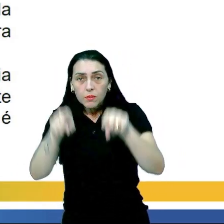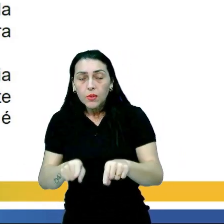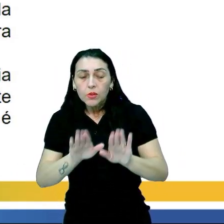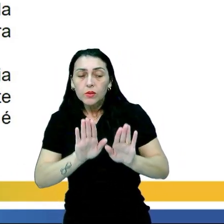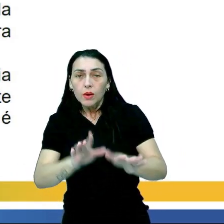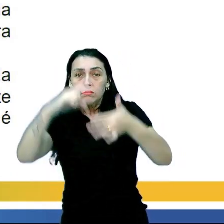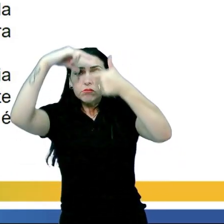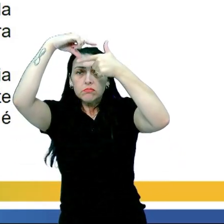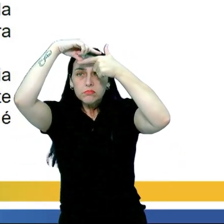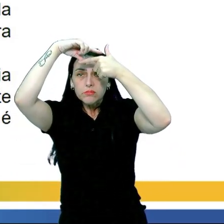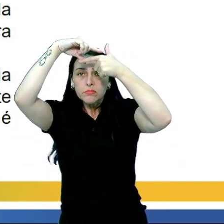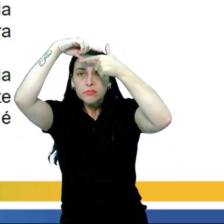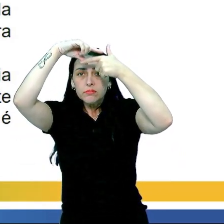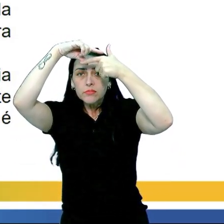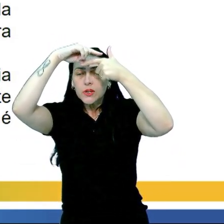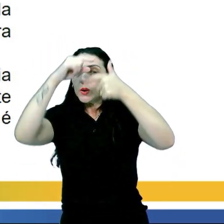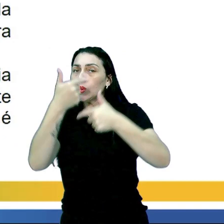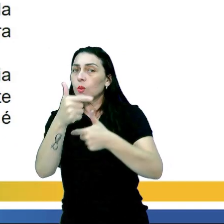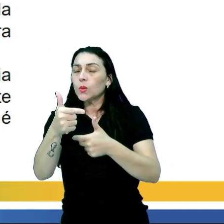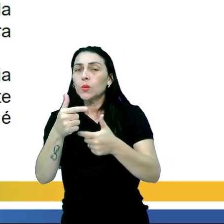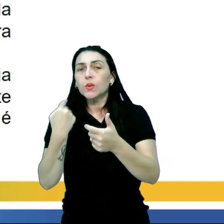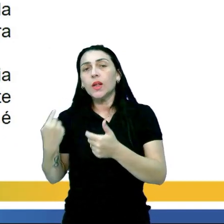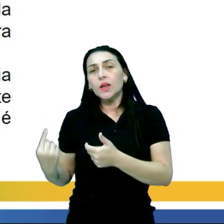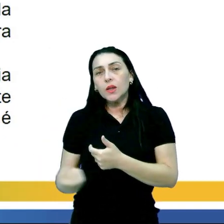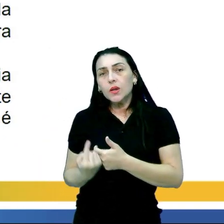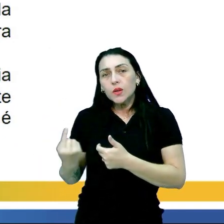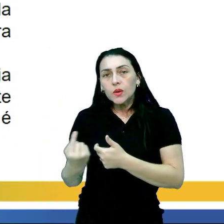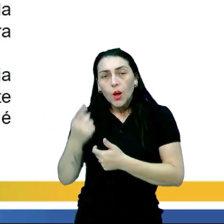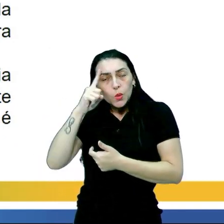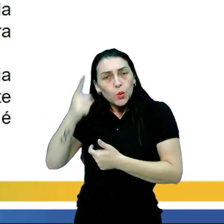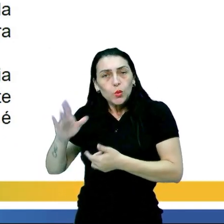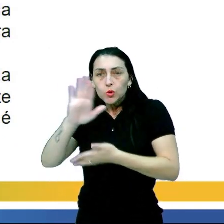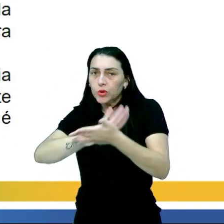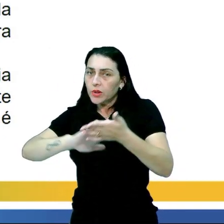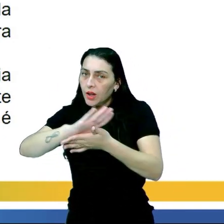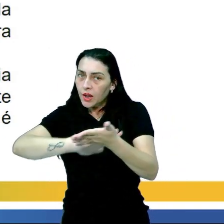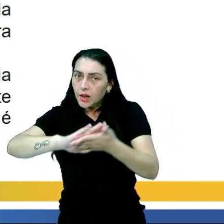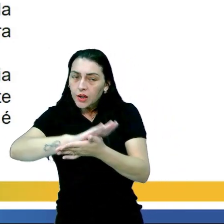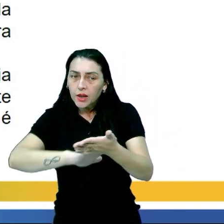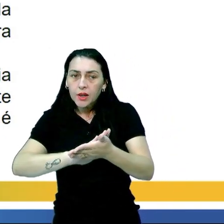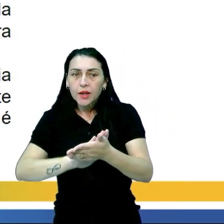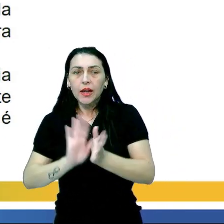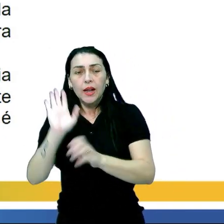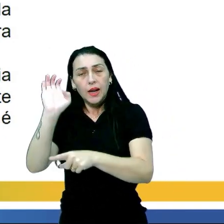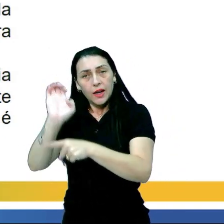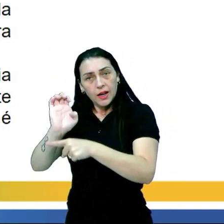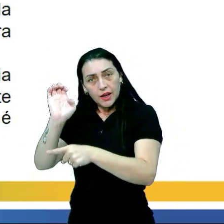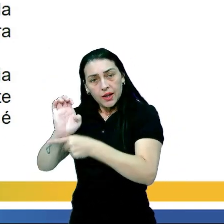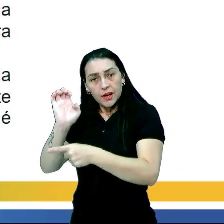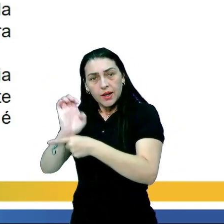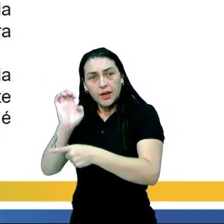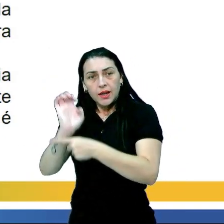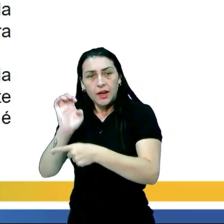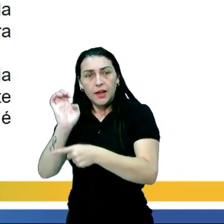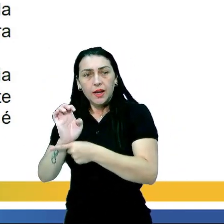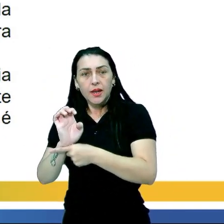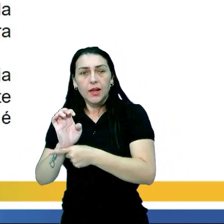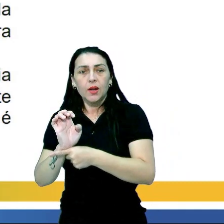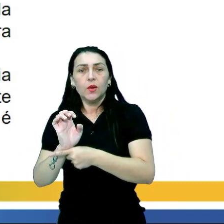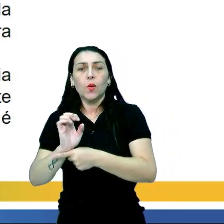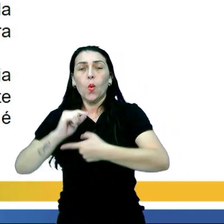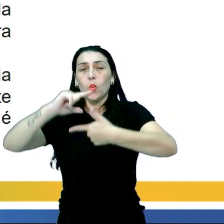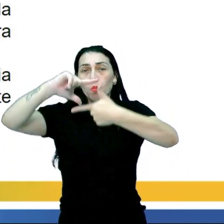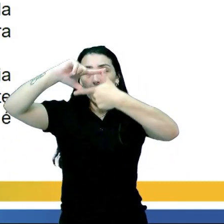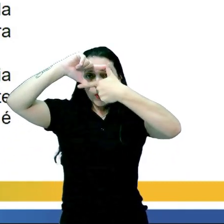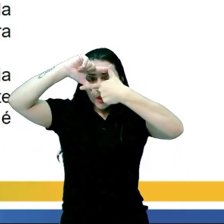fica alienado, então ele não fica individualizado, não fica dono de nada. Finalmente, o trabalhador é